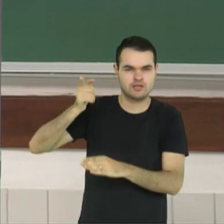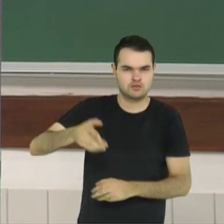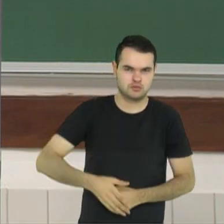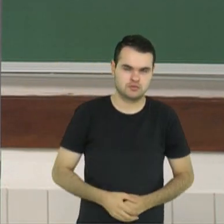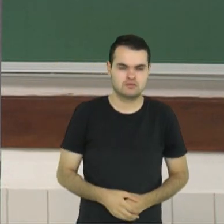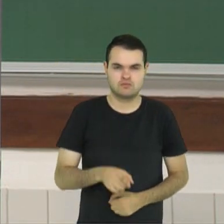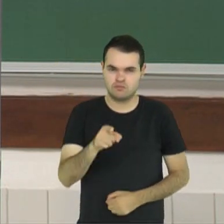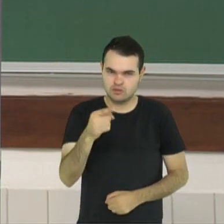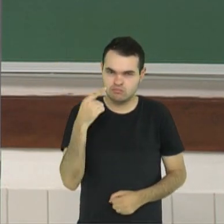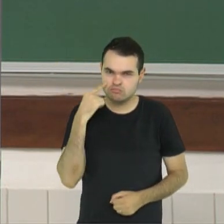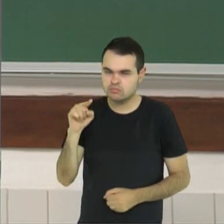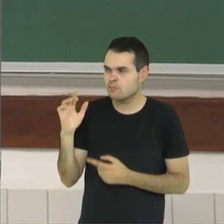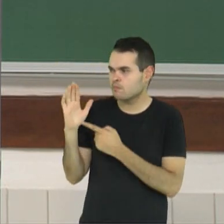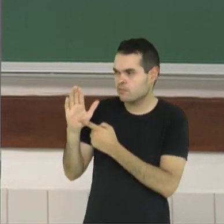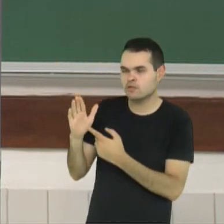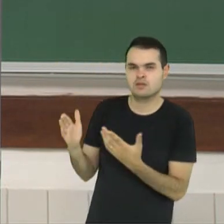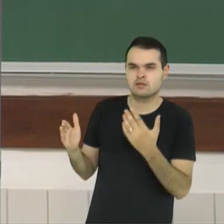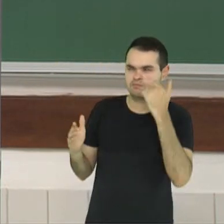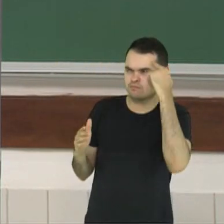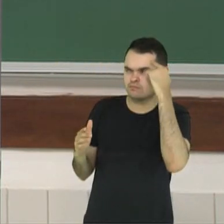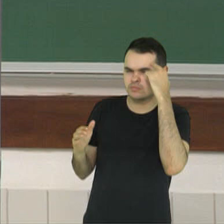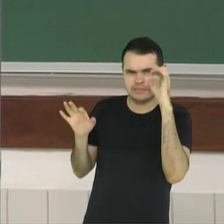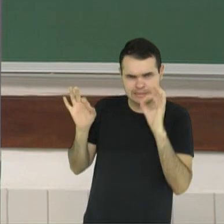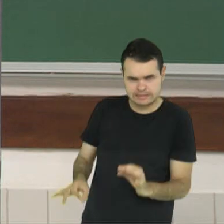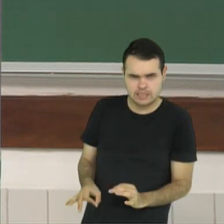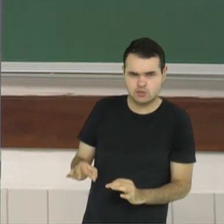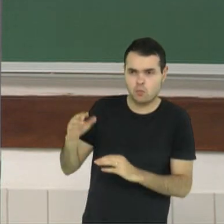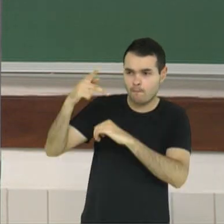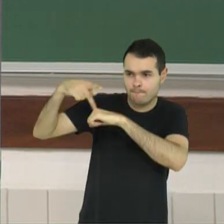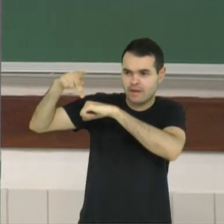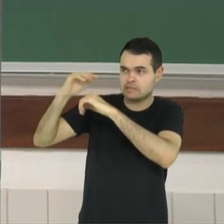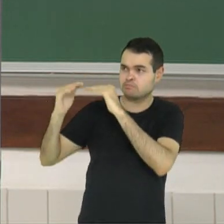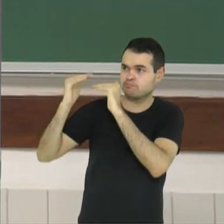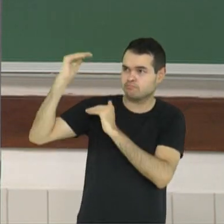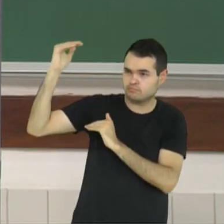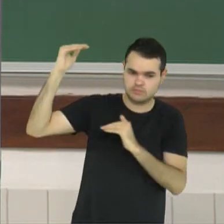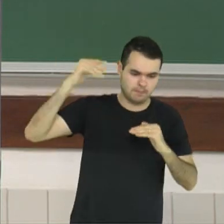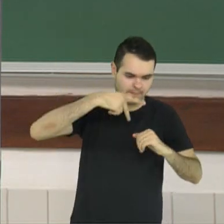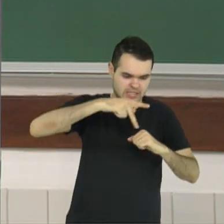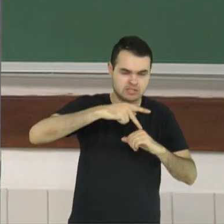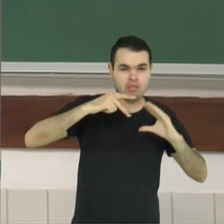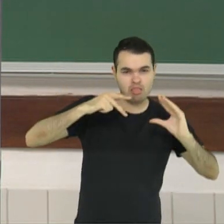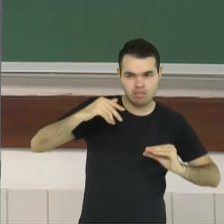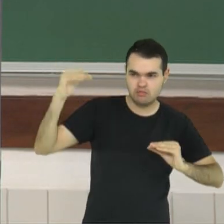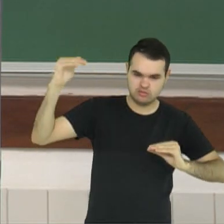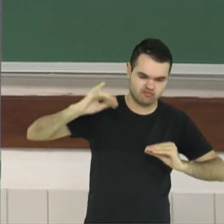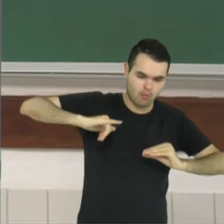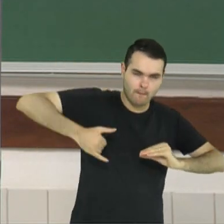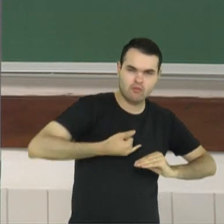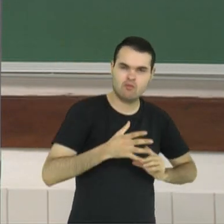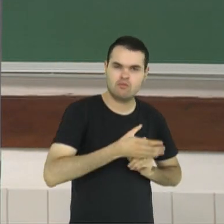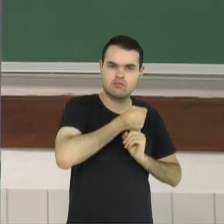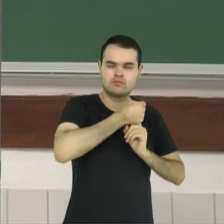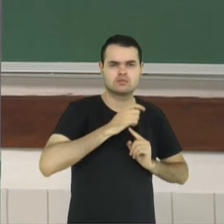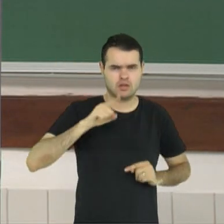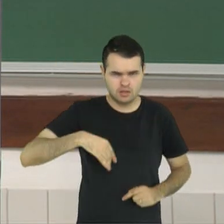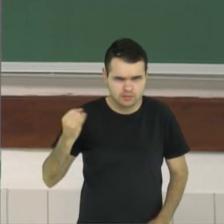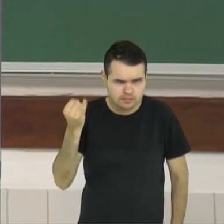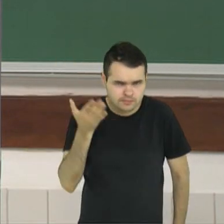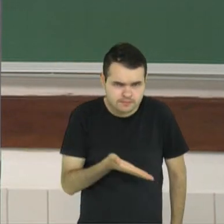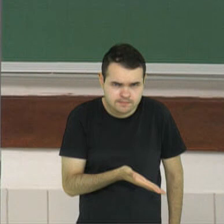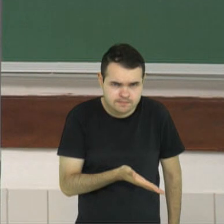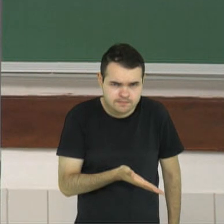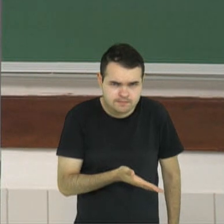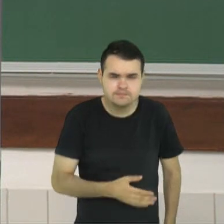levando você e eu a pensar. Será que é certo um país grande pegar um país pequeno e se aproveitar desse país? Explorar sua